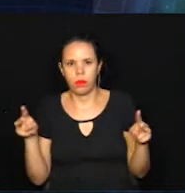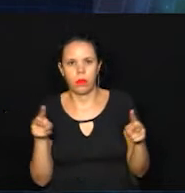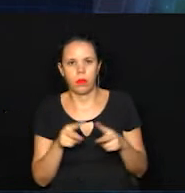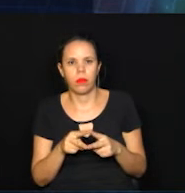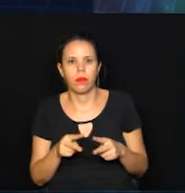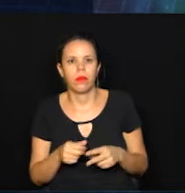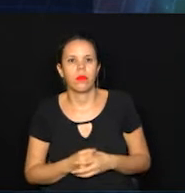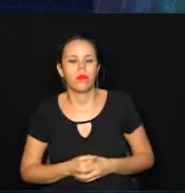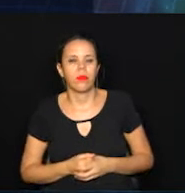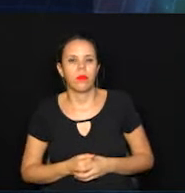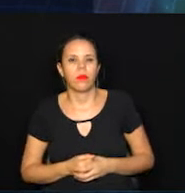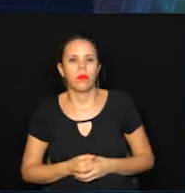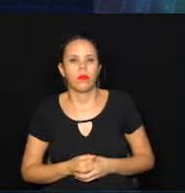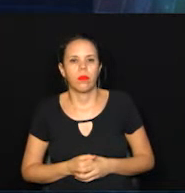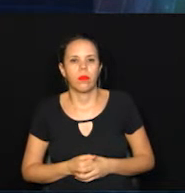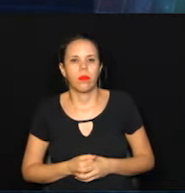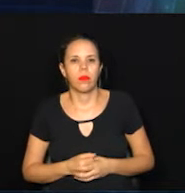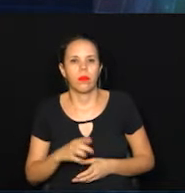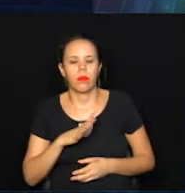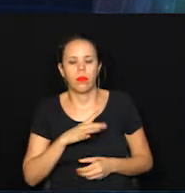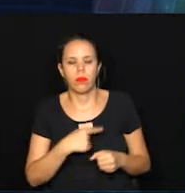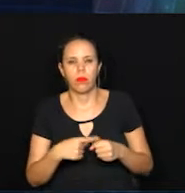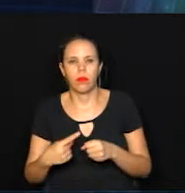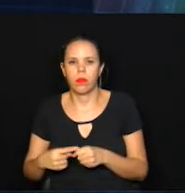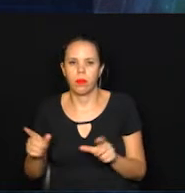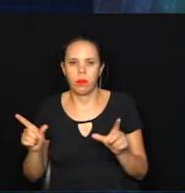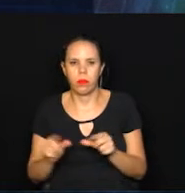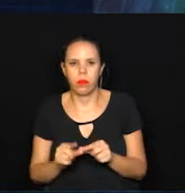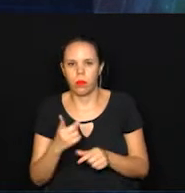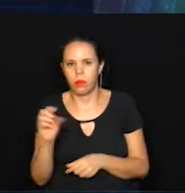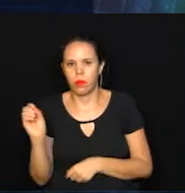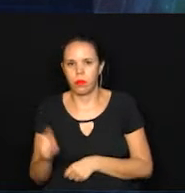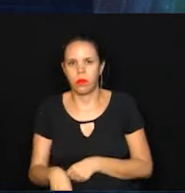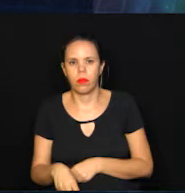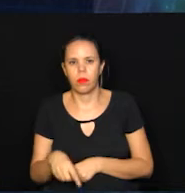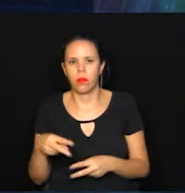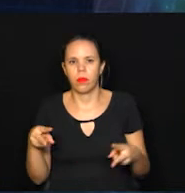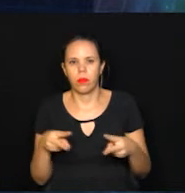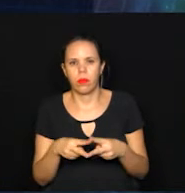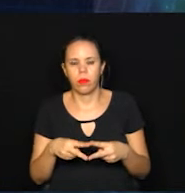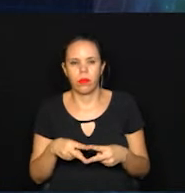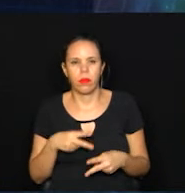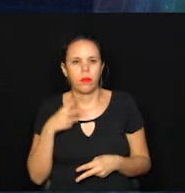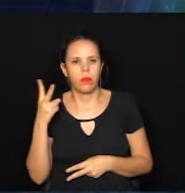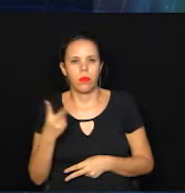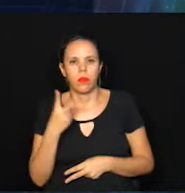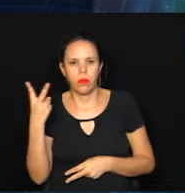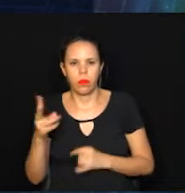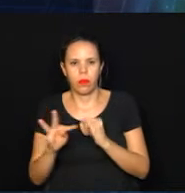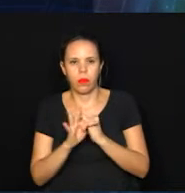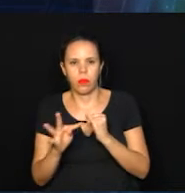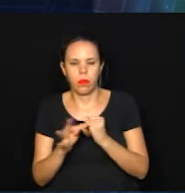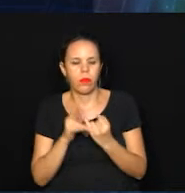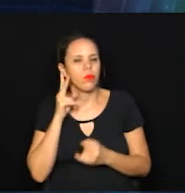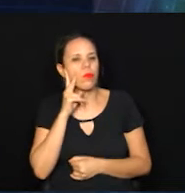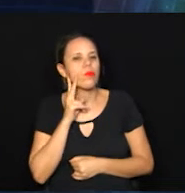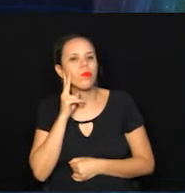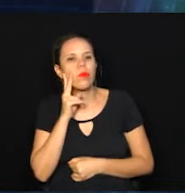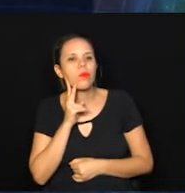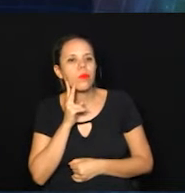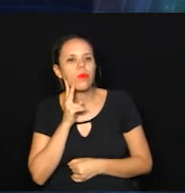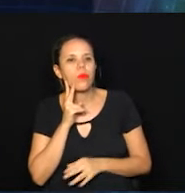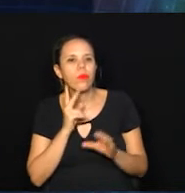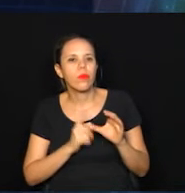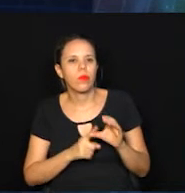10.307. Na sequência, os municípios com menos de 10 mil casos. Paulínia, Valinhos, Itatiba,